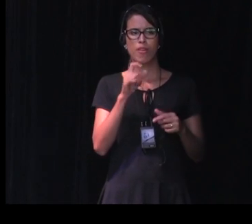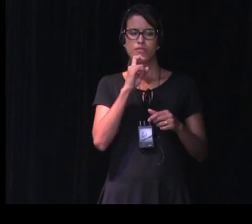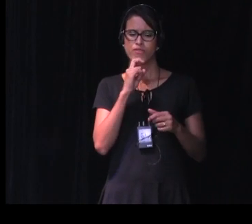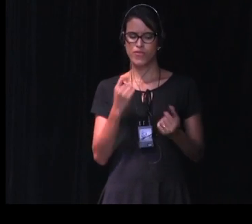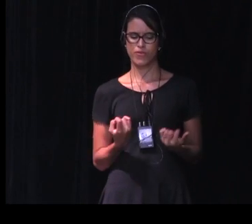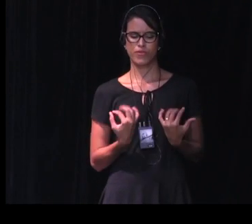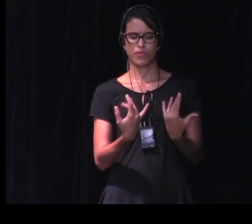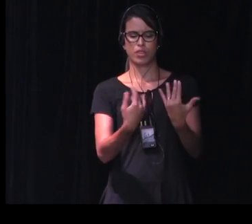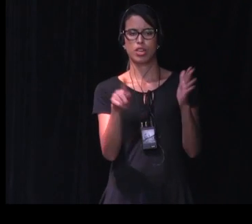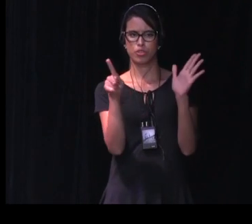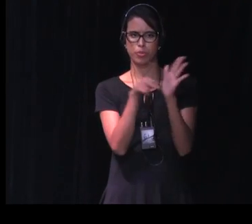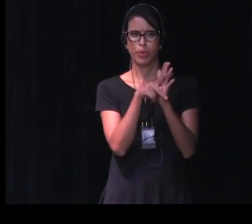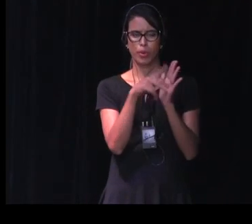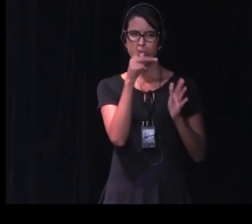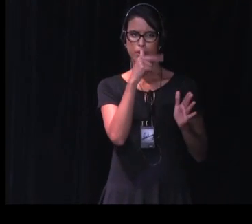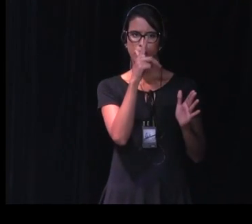aquáticas